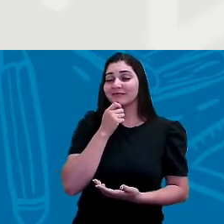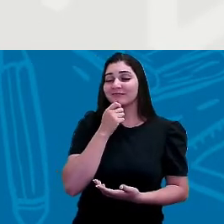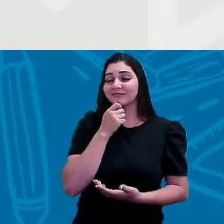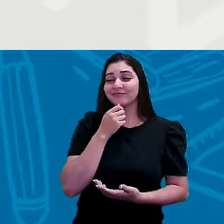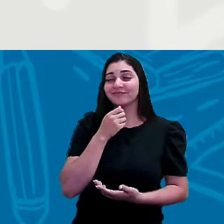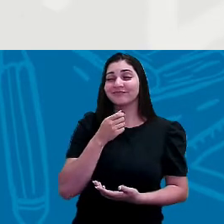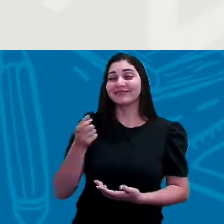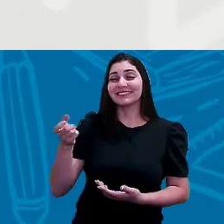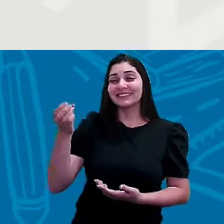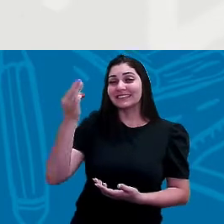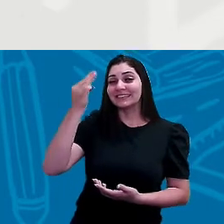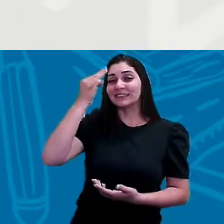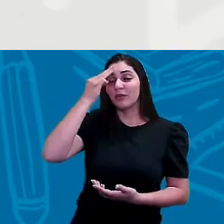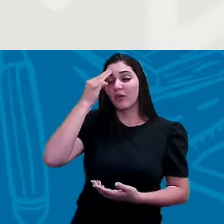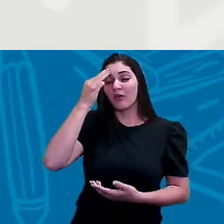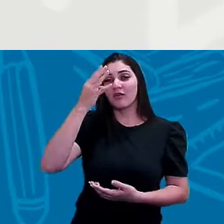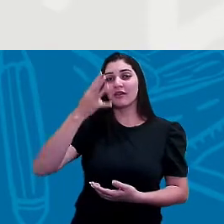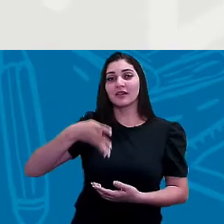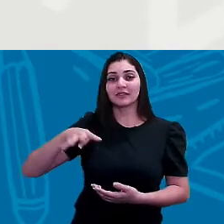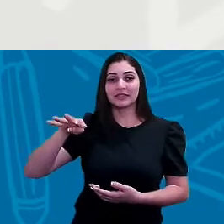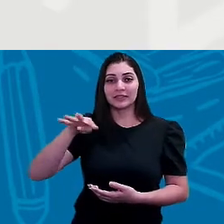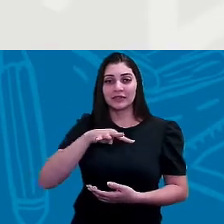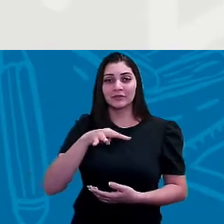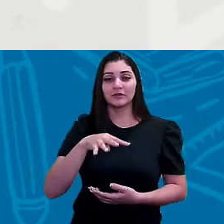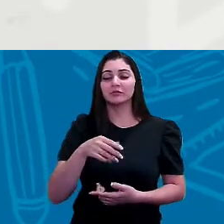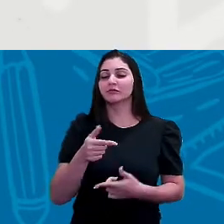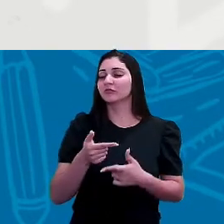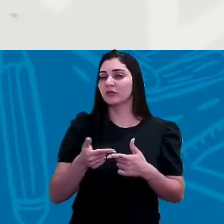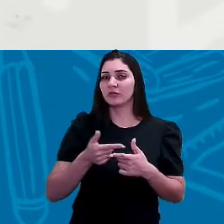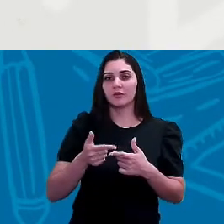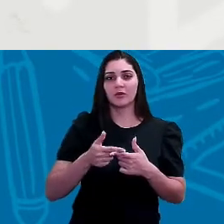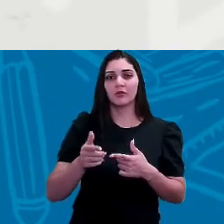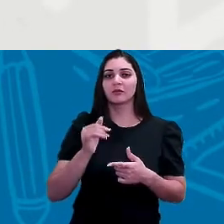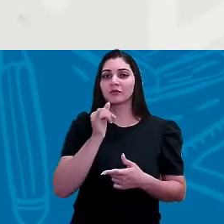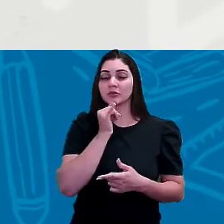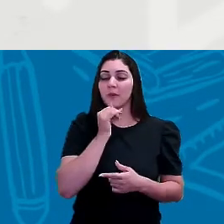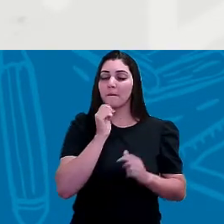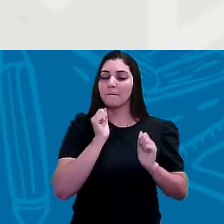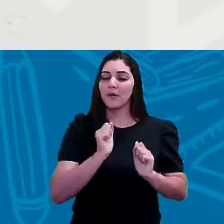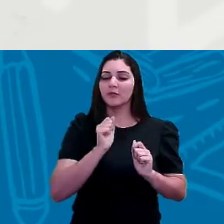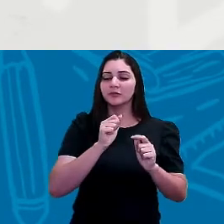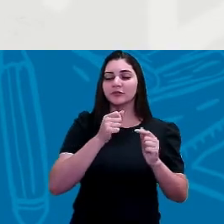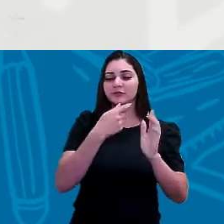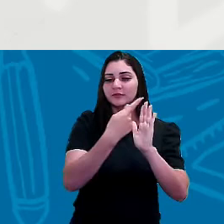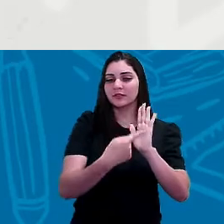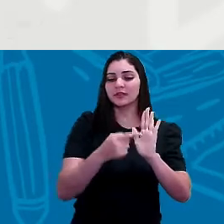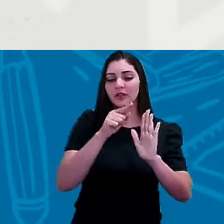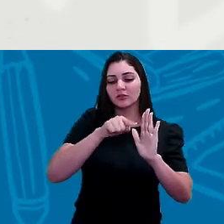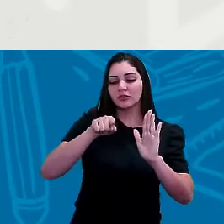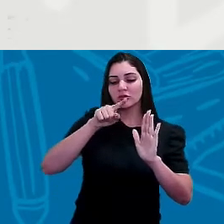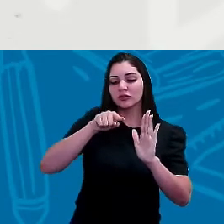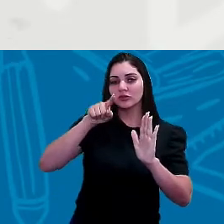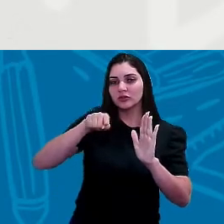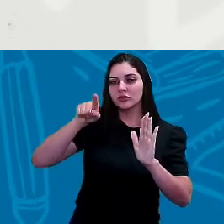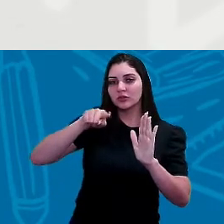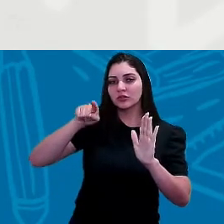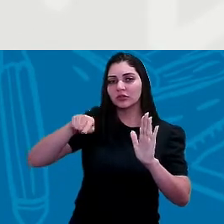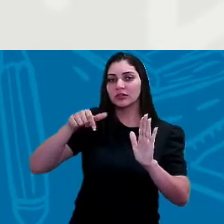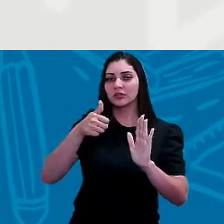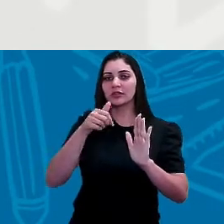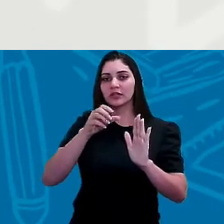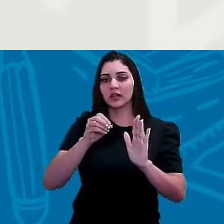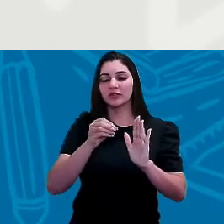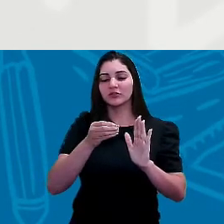na cabeça. Não tem problema. Você bota 10 bolinhas, bota 2 espacinhos e vai levando um